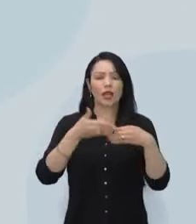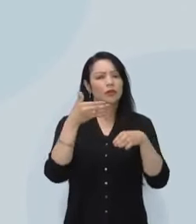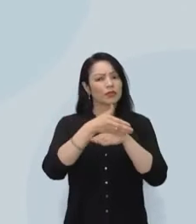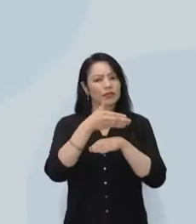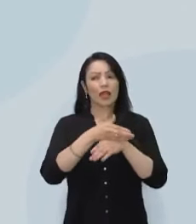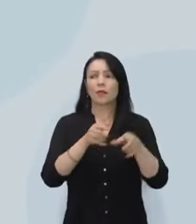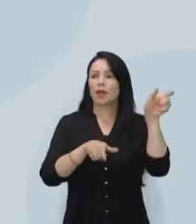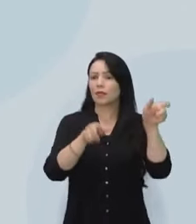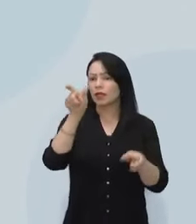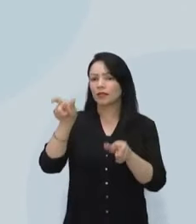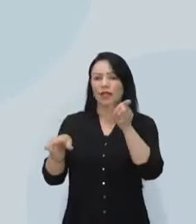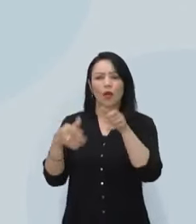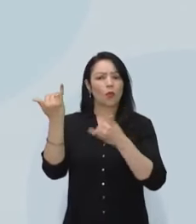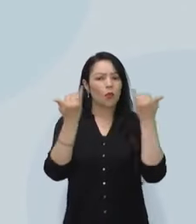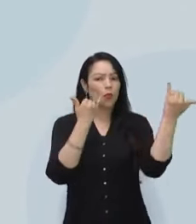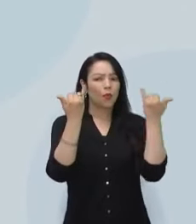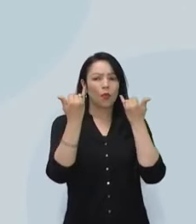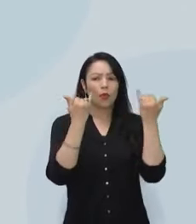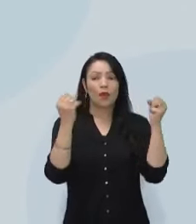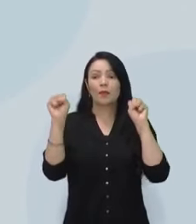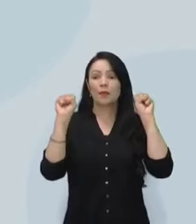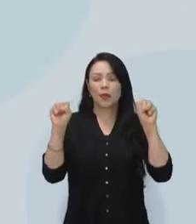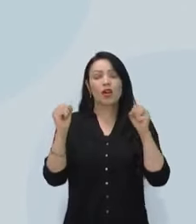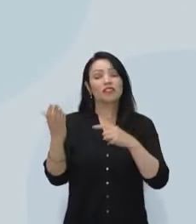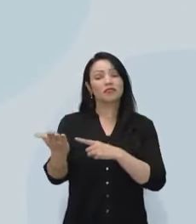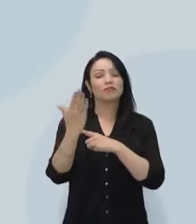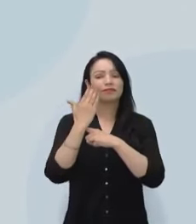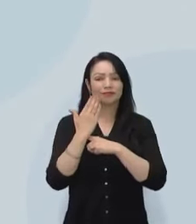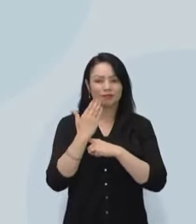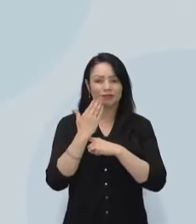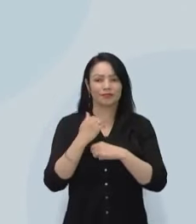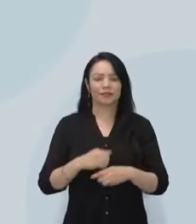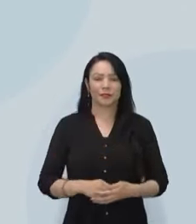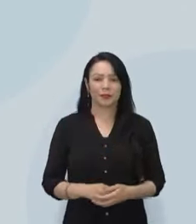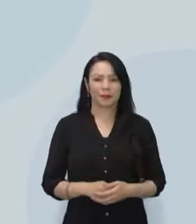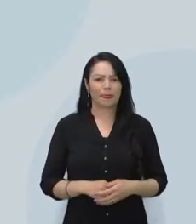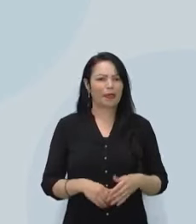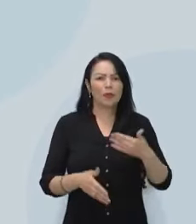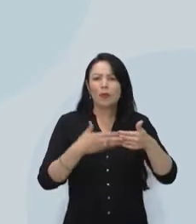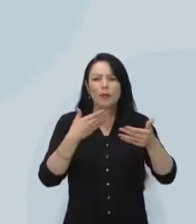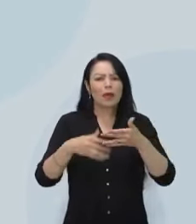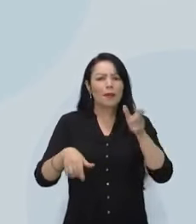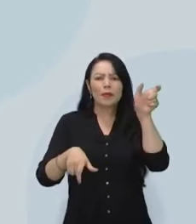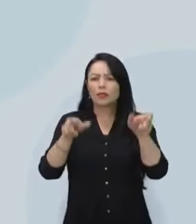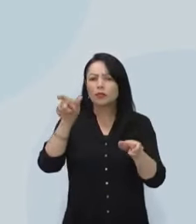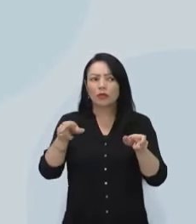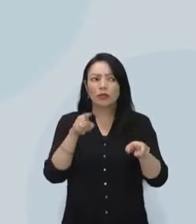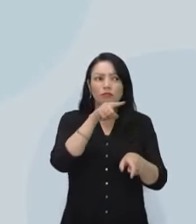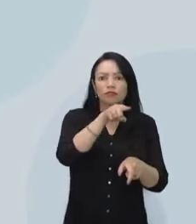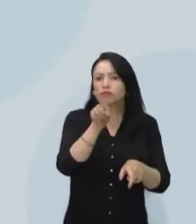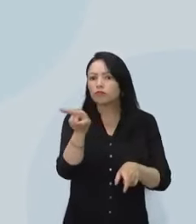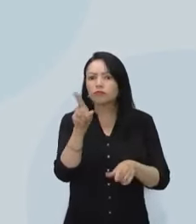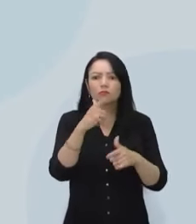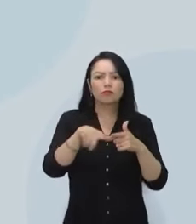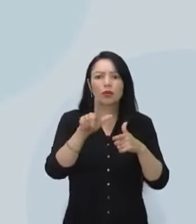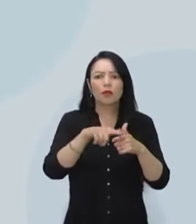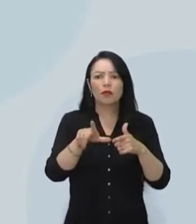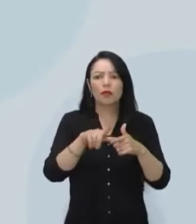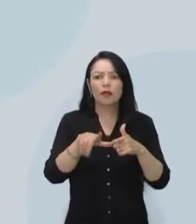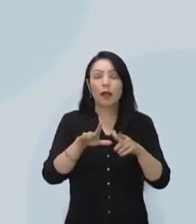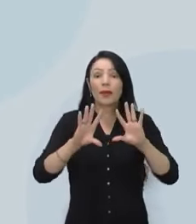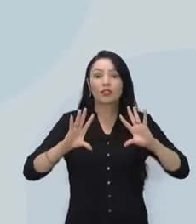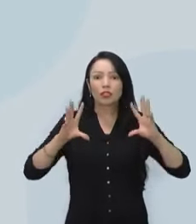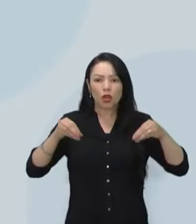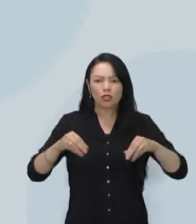às pessoas e informações que podem ajudá-lo a resolver o problema. Qualquer pessoa pode identificar problemas, mas nem todo mundo